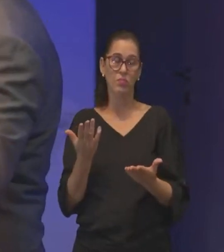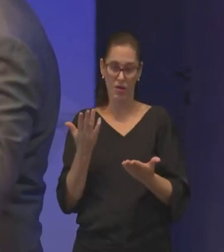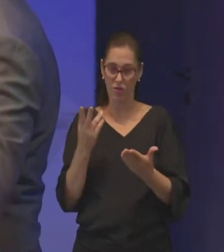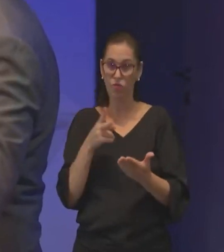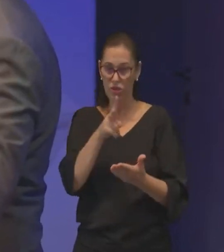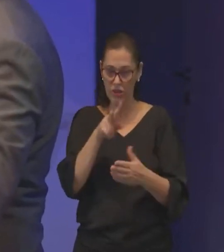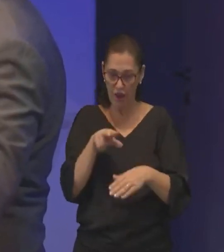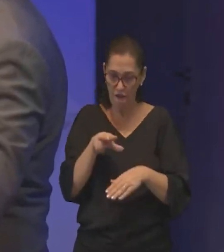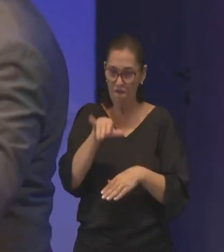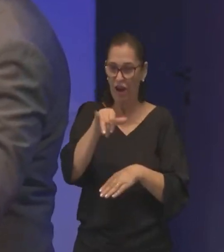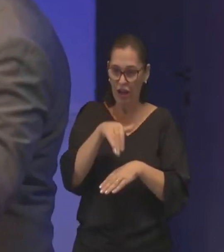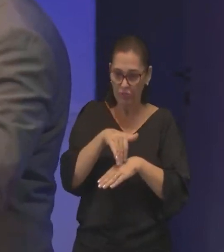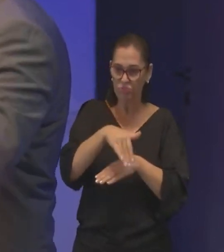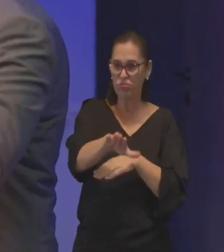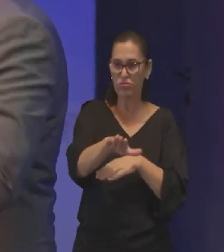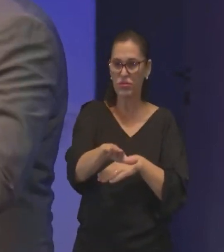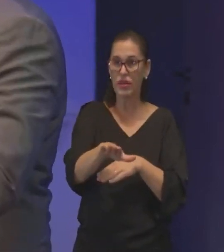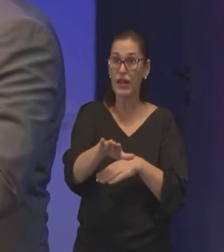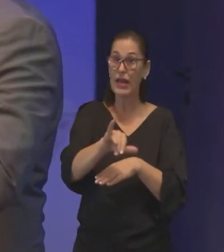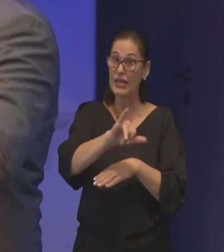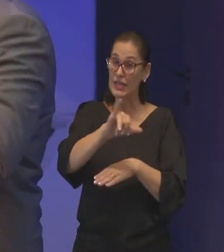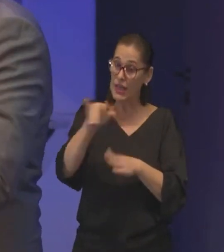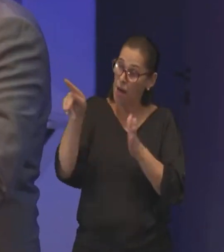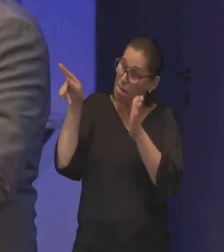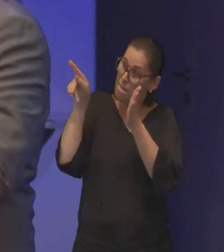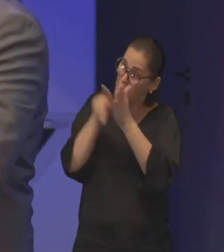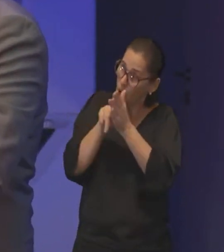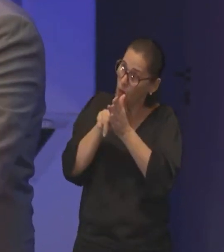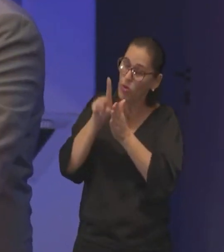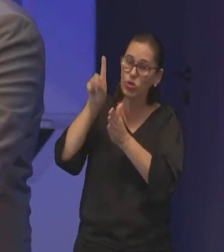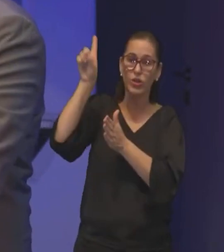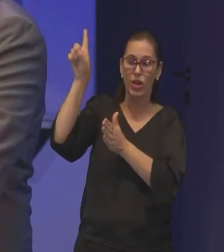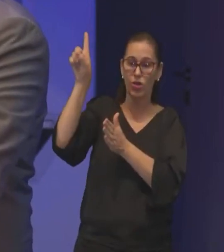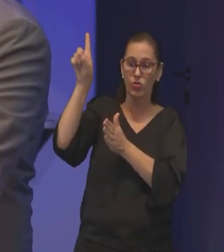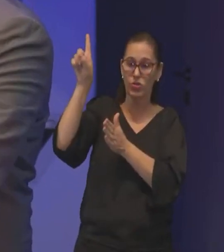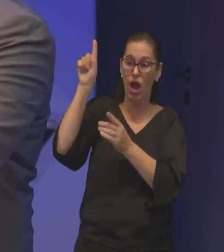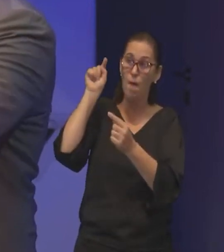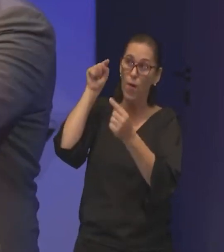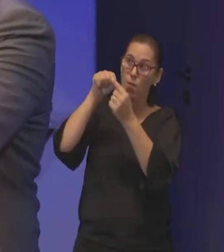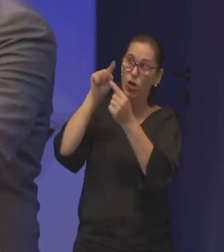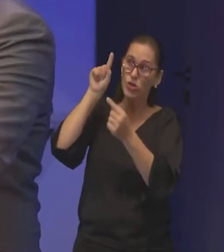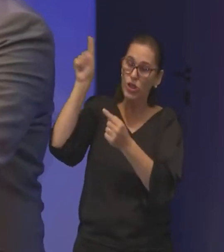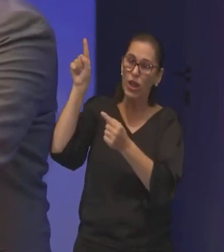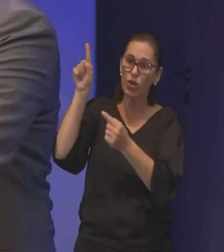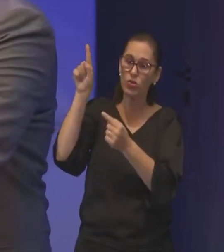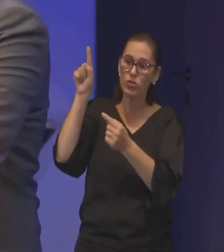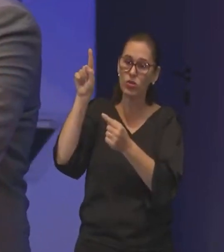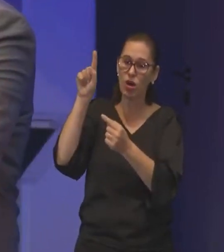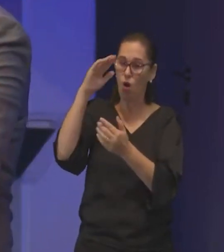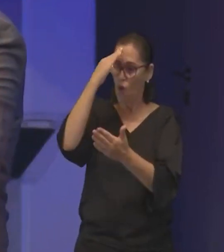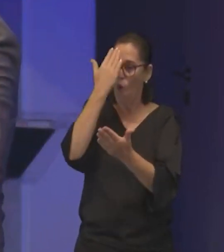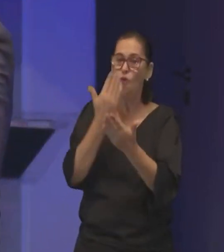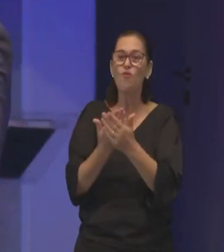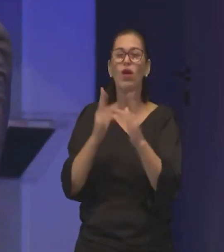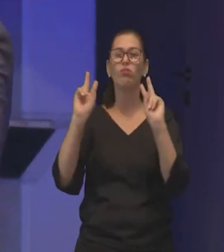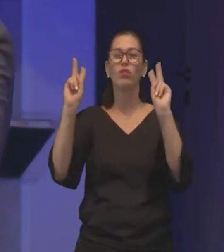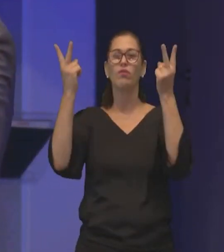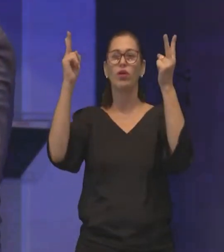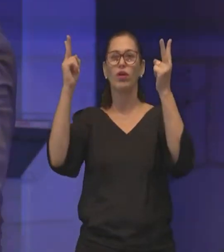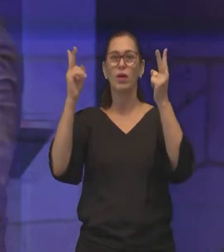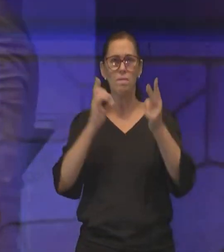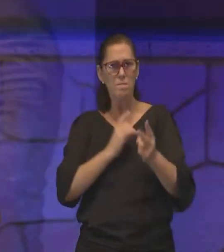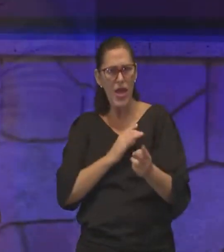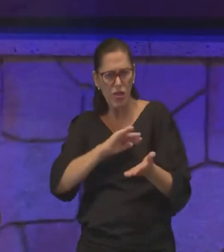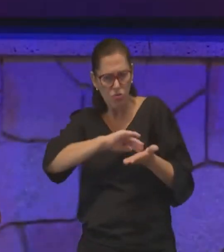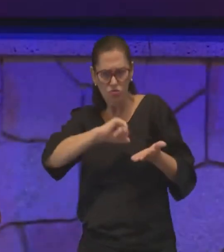que Deus tem para a sua vida. Se vem de Deus, se é do Senhor para a sua vida, meu irmão, confia na vitória. Não tema.